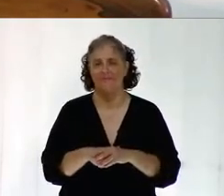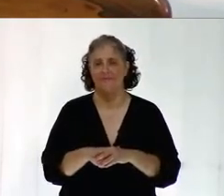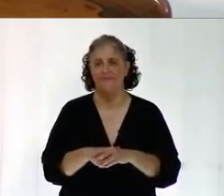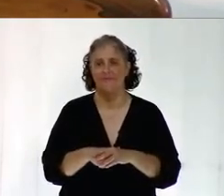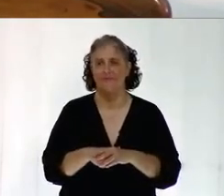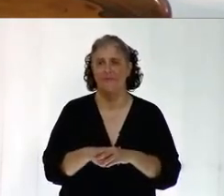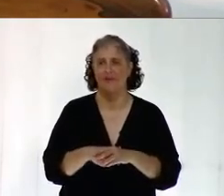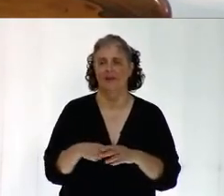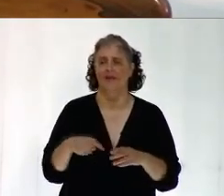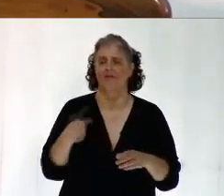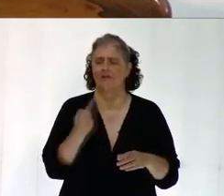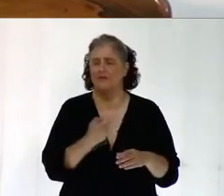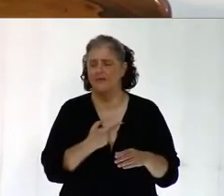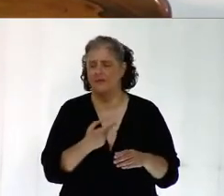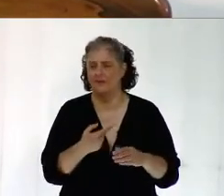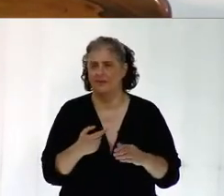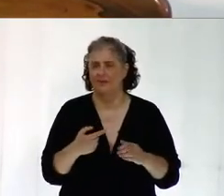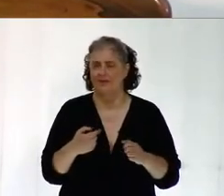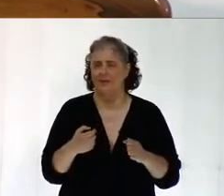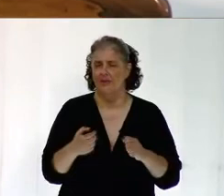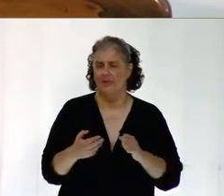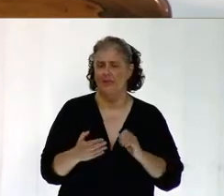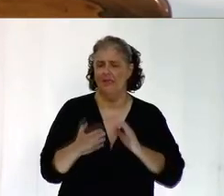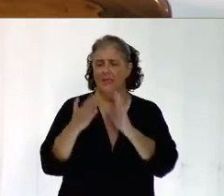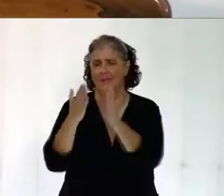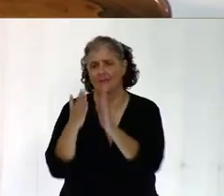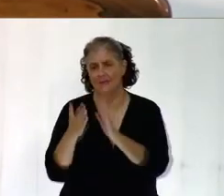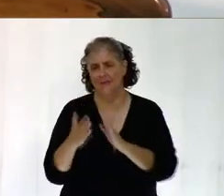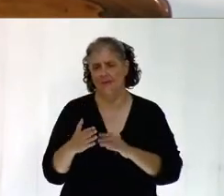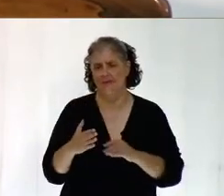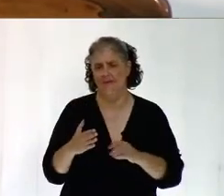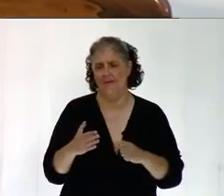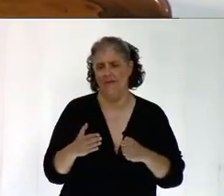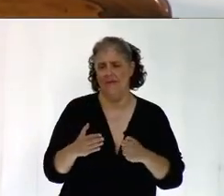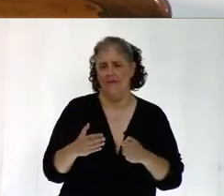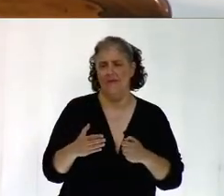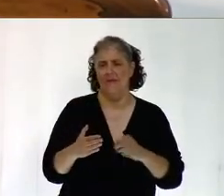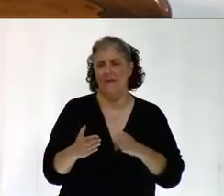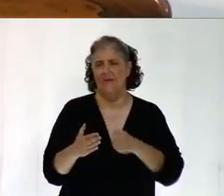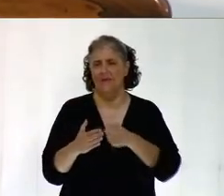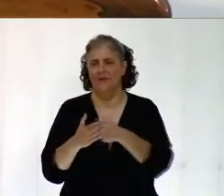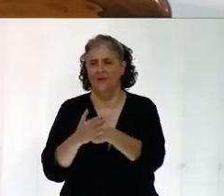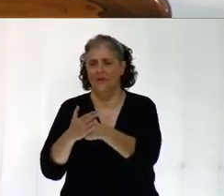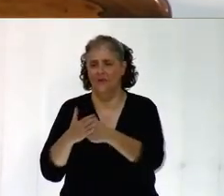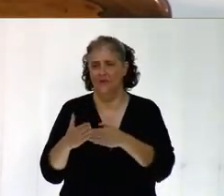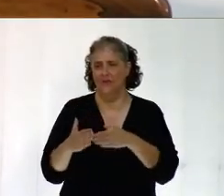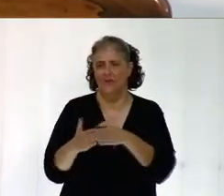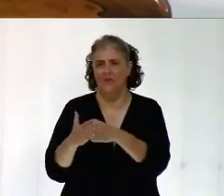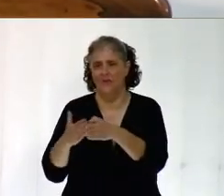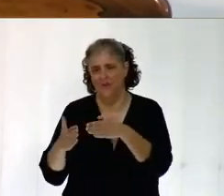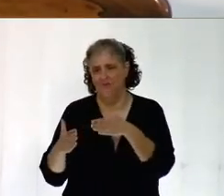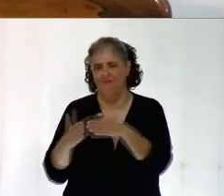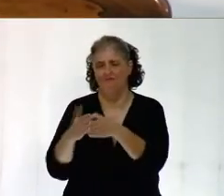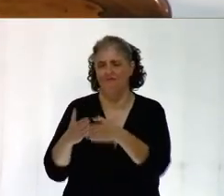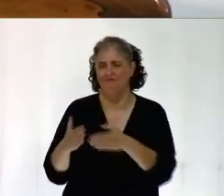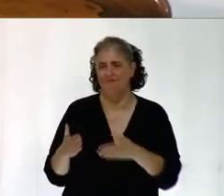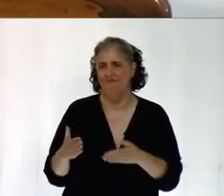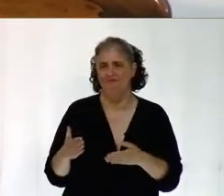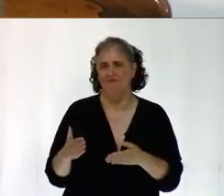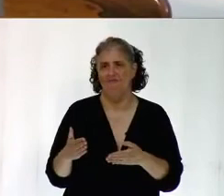resistir porque o pão que você comer entregue pelo diabo